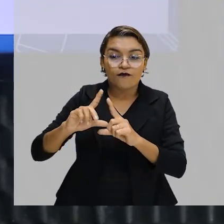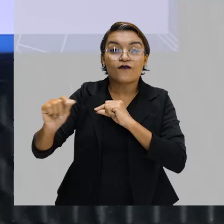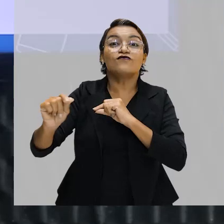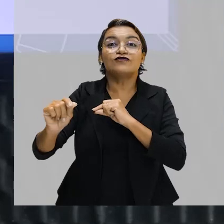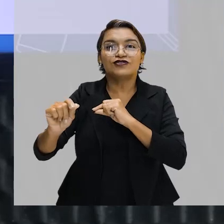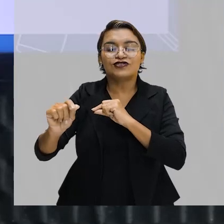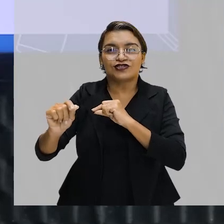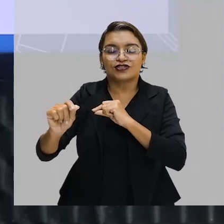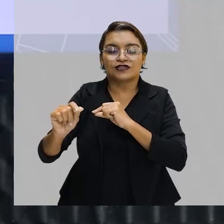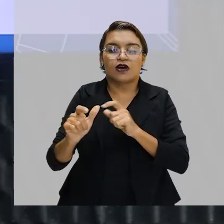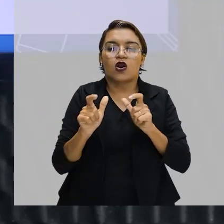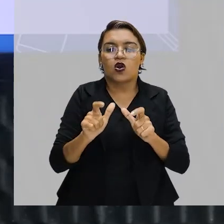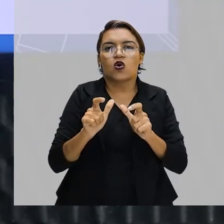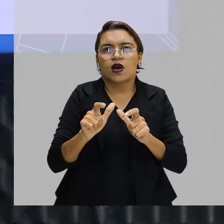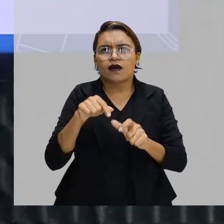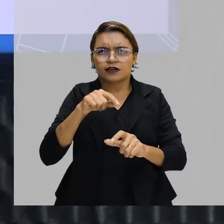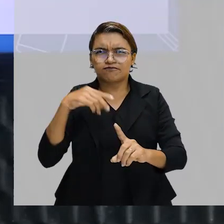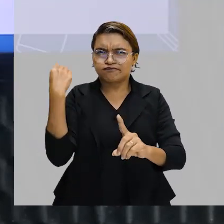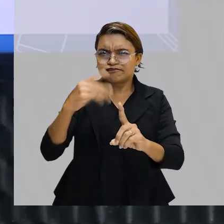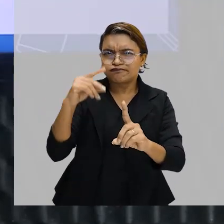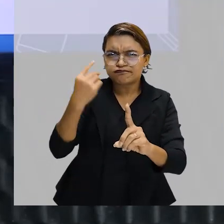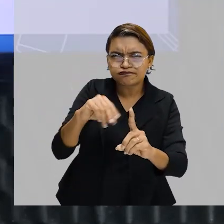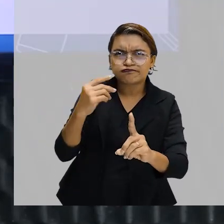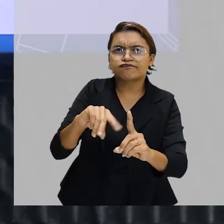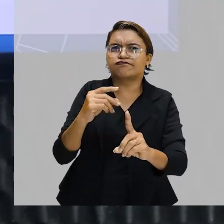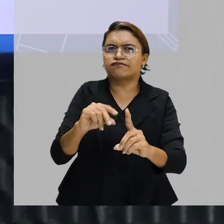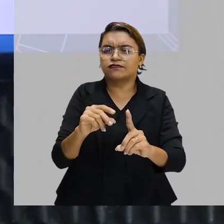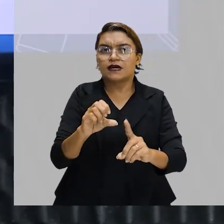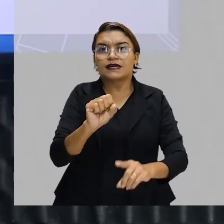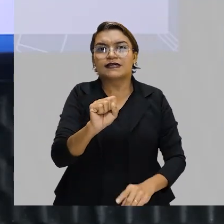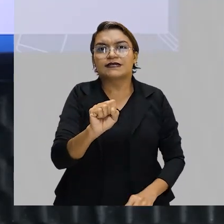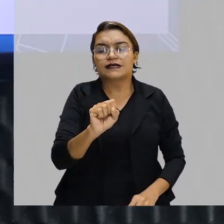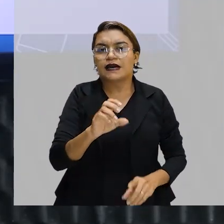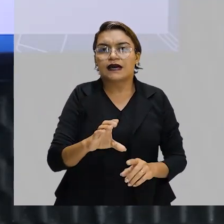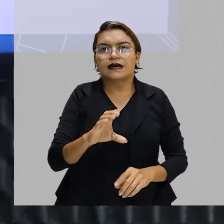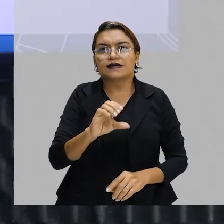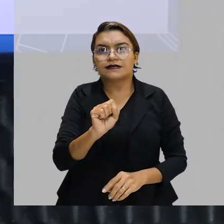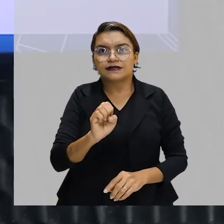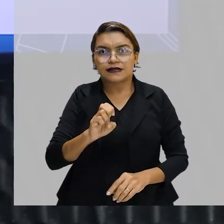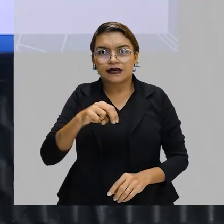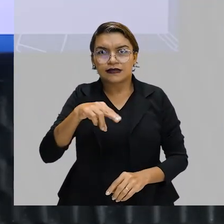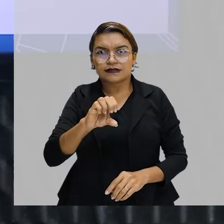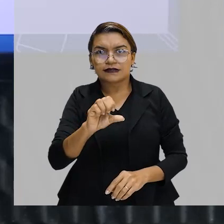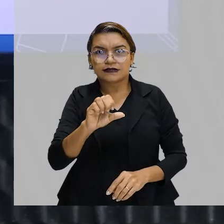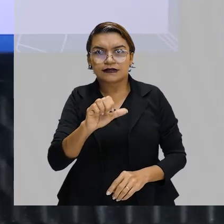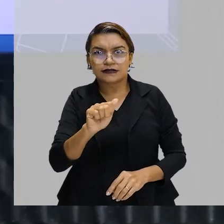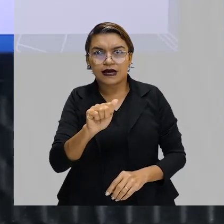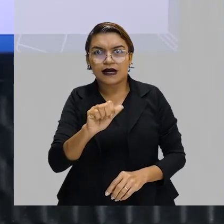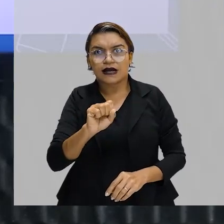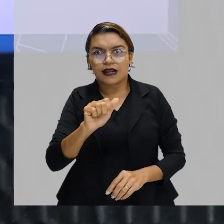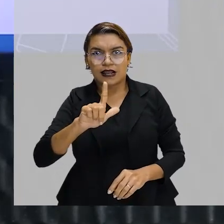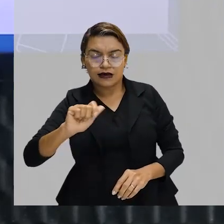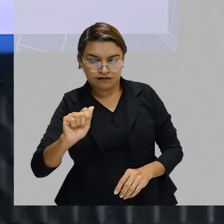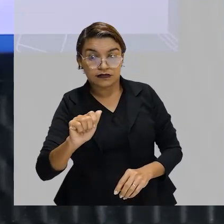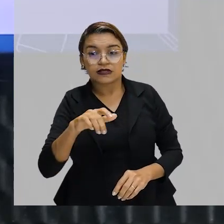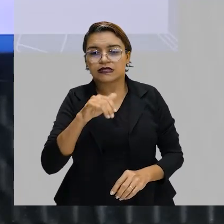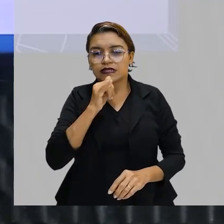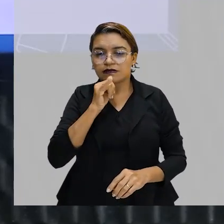Gente, senzala, lugar de tortura, lugar de açoite, né? Então, aqui já